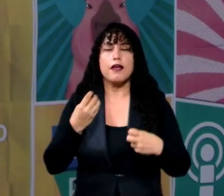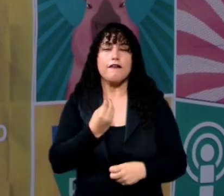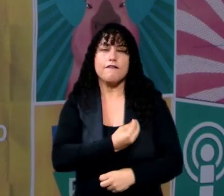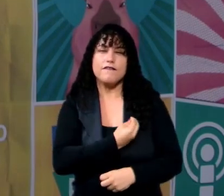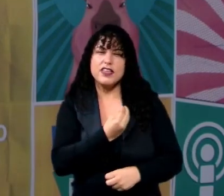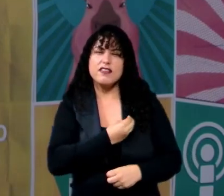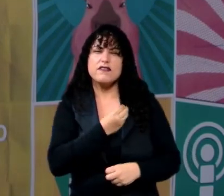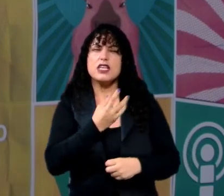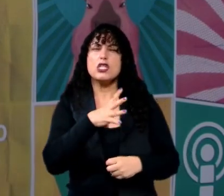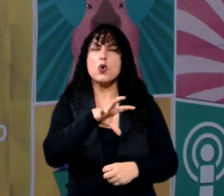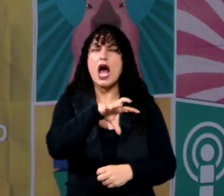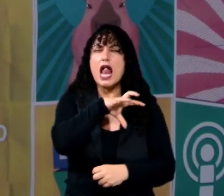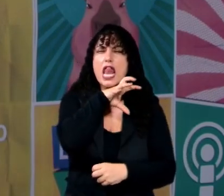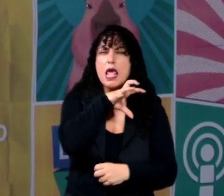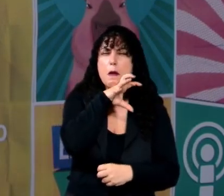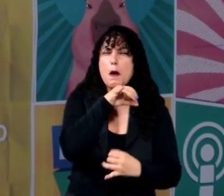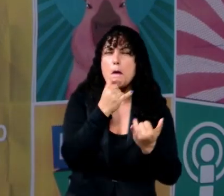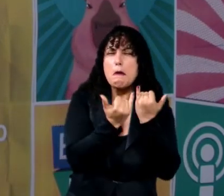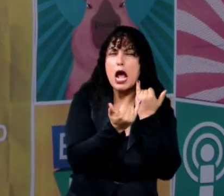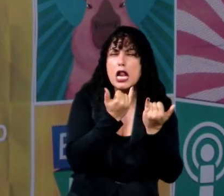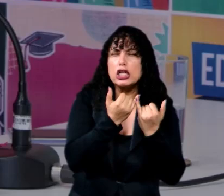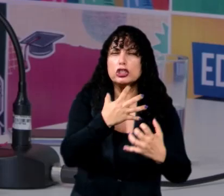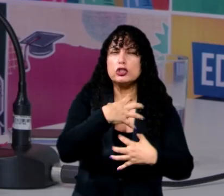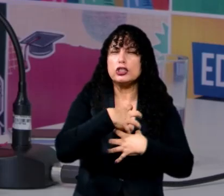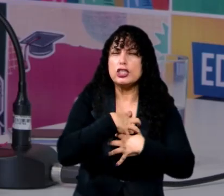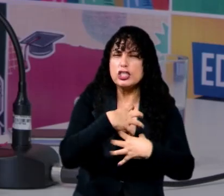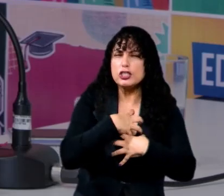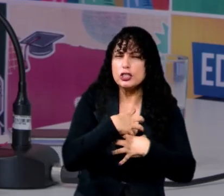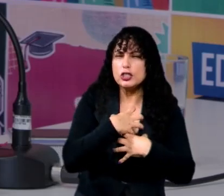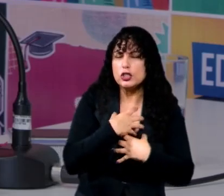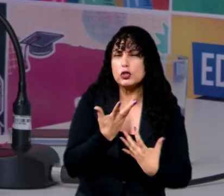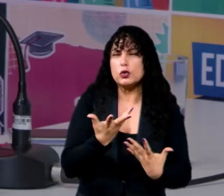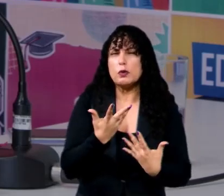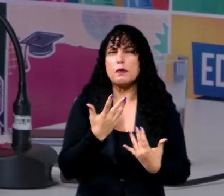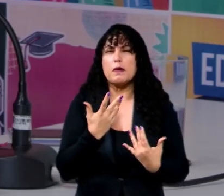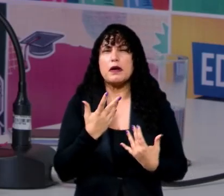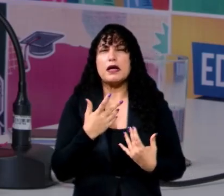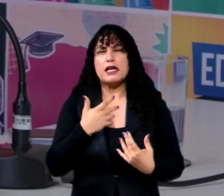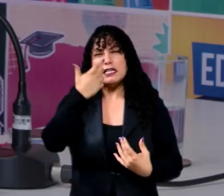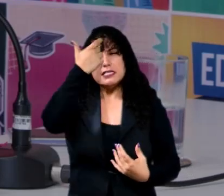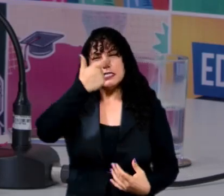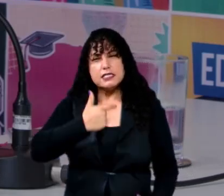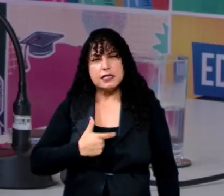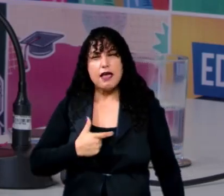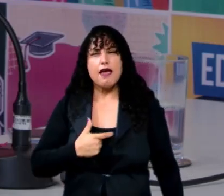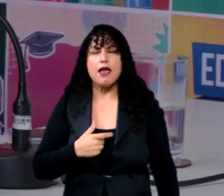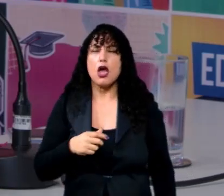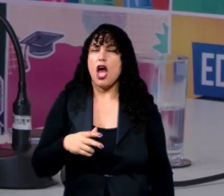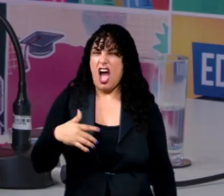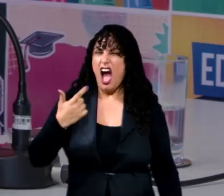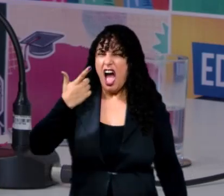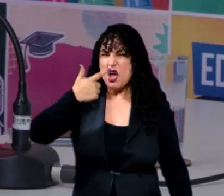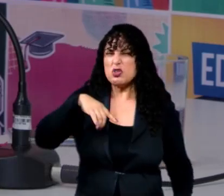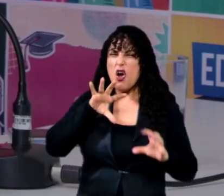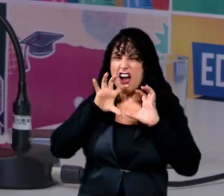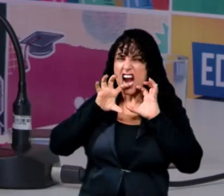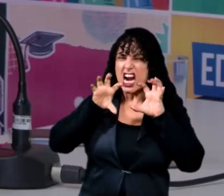estilo animal, né? Exatamente. No sentido de, inclusive, dizer: ah, eu sou uma fera, não faz isso,